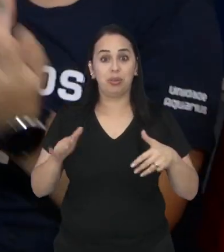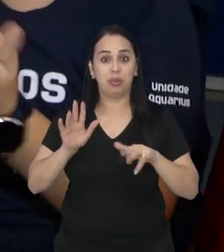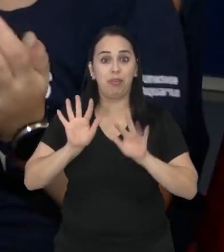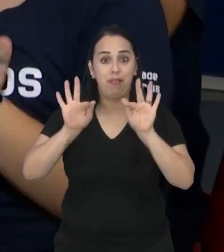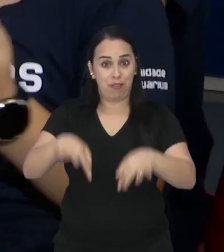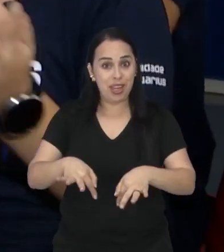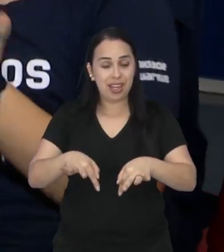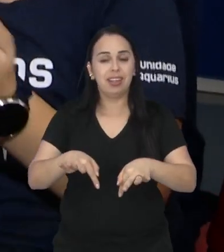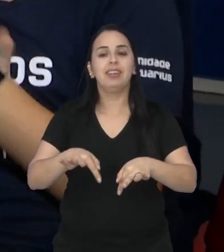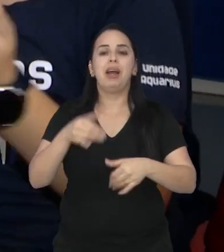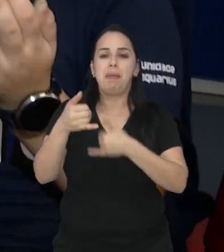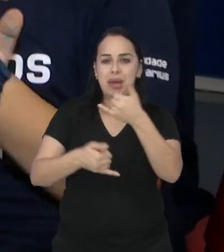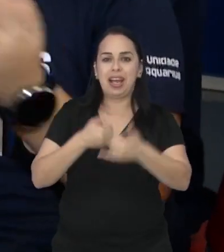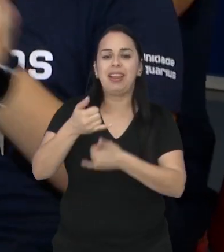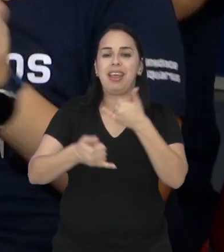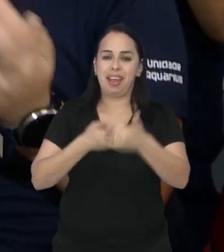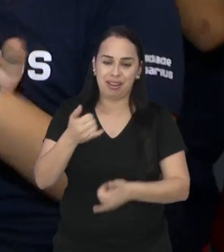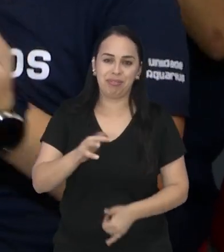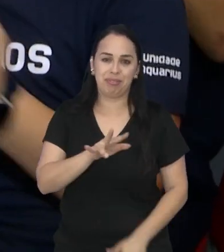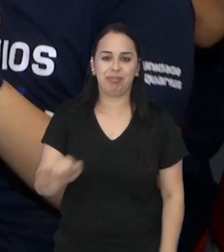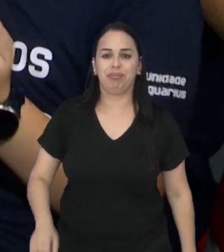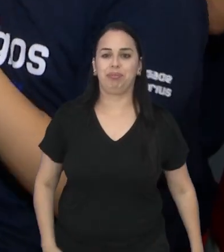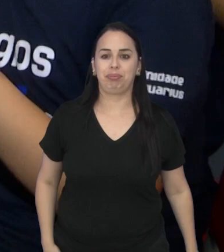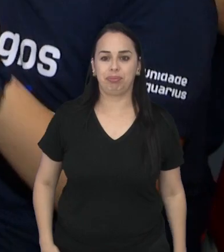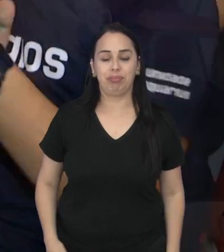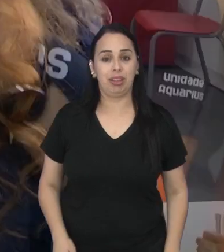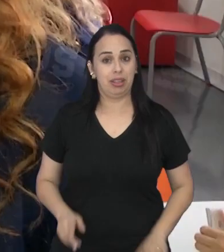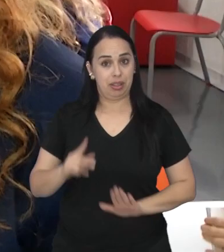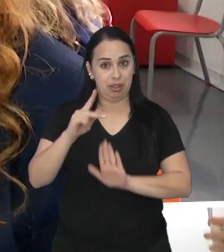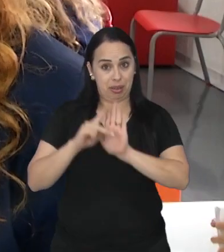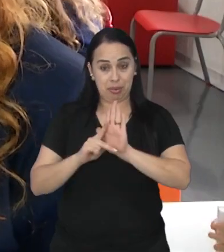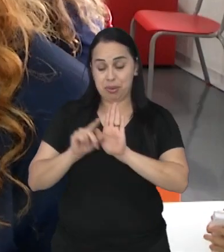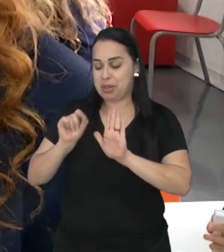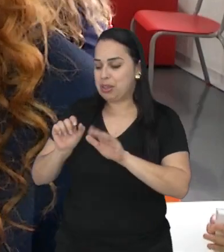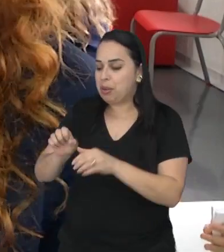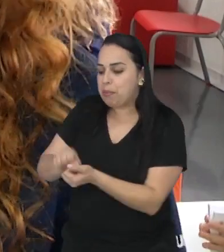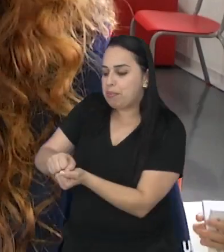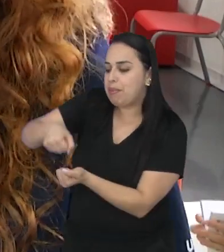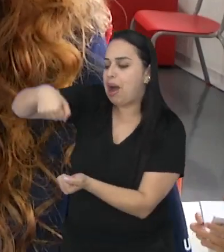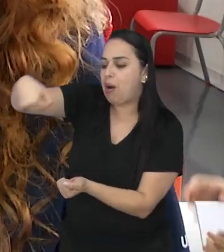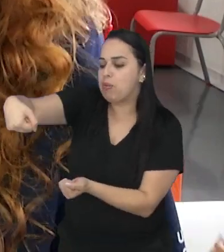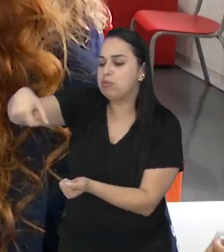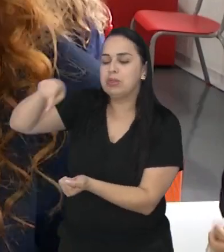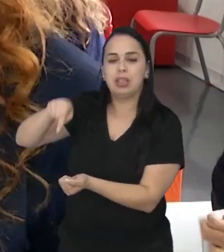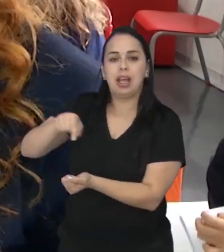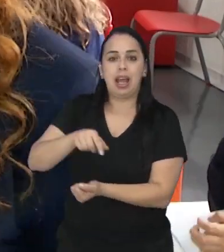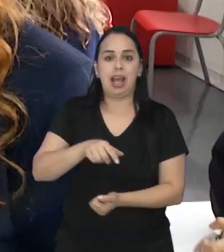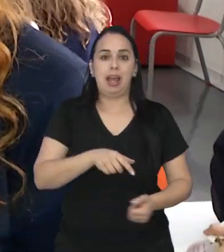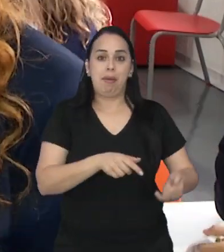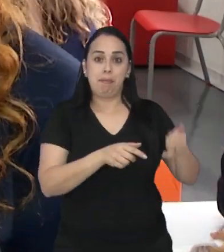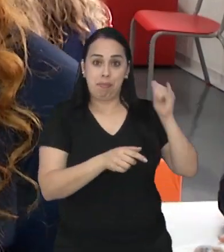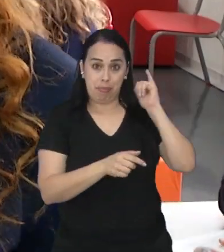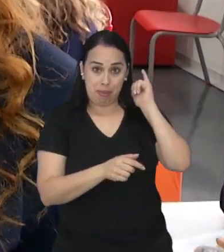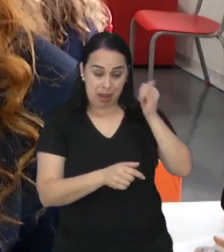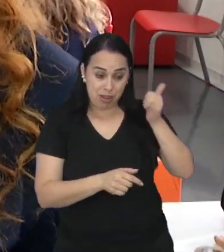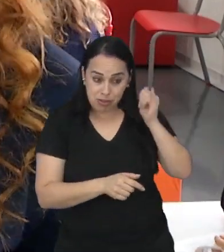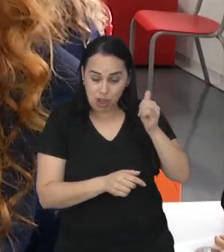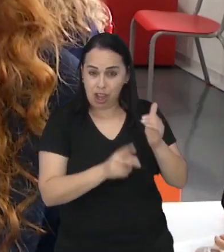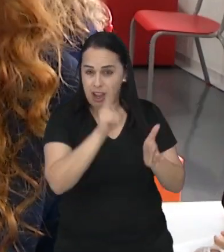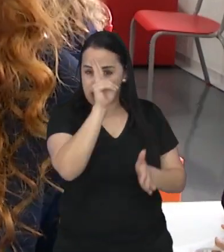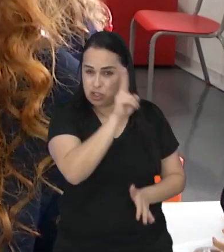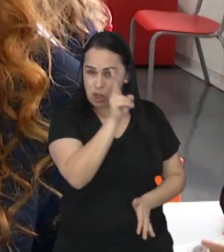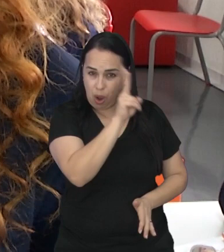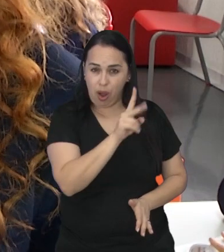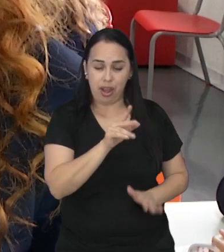a atividade vira brincadeira em sala de aula. A gente tem o projeto Baú de Ideias, que é um projeto onde a criança escreve